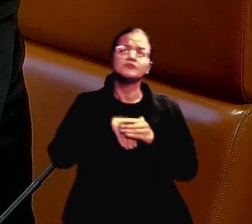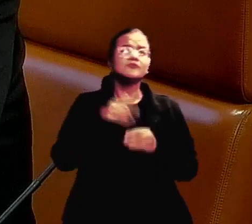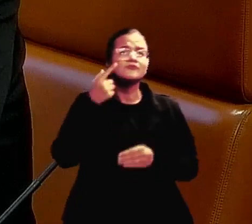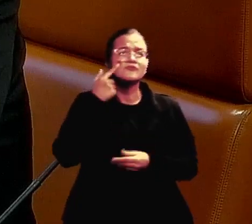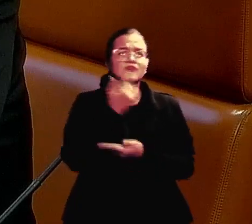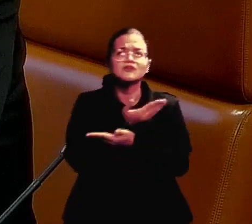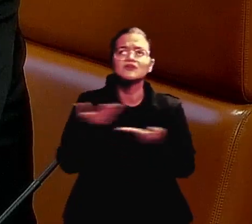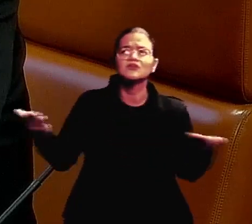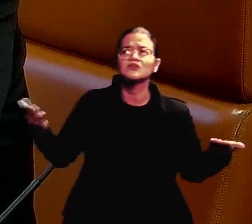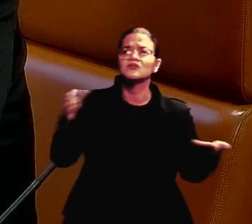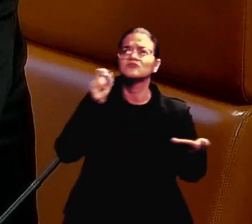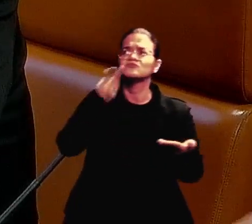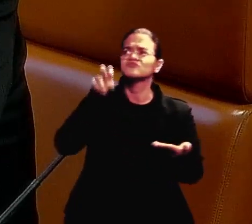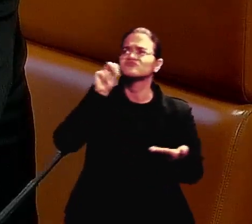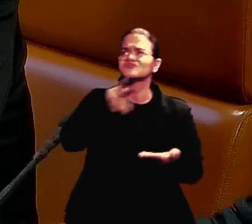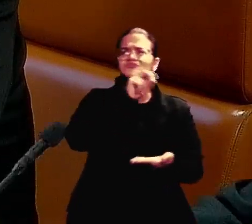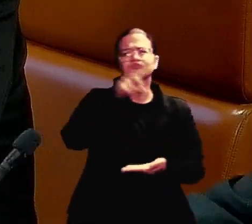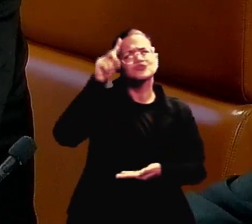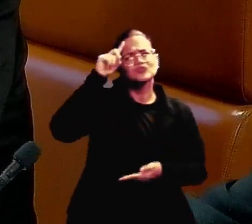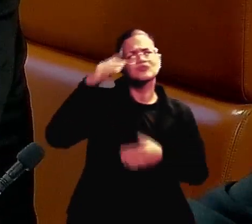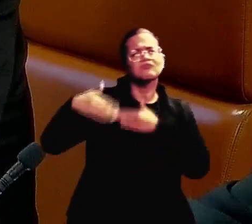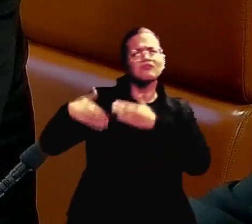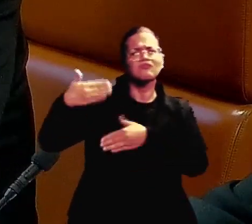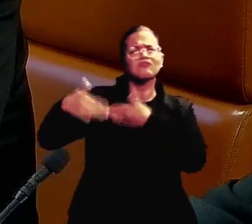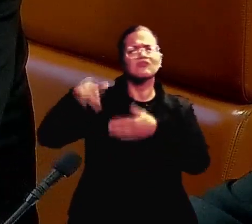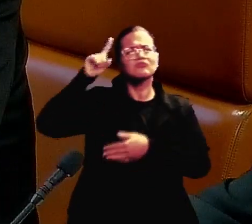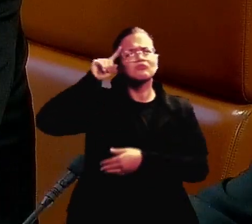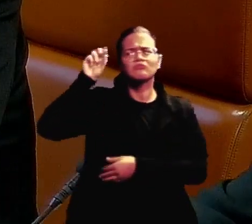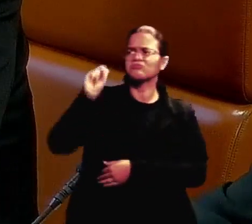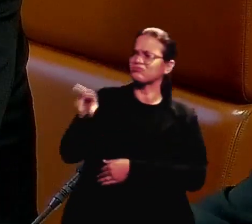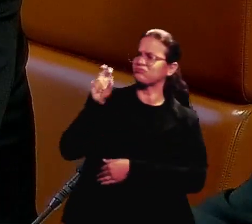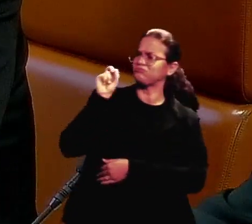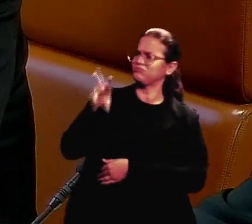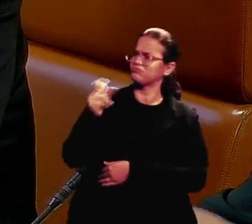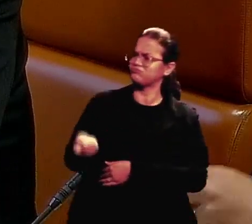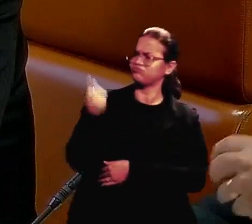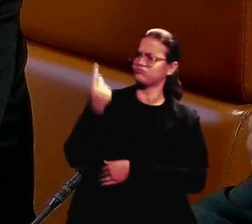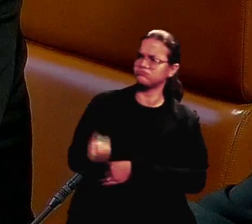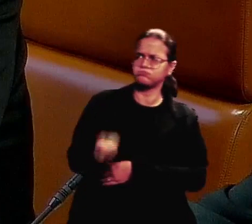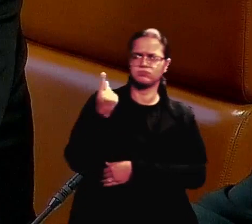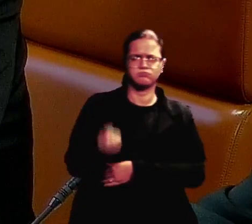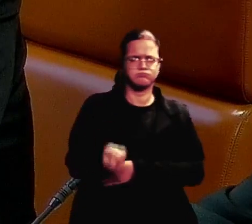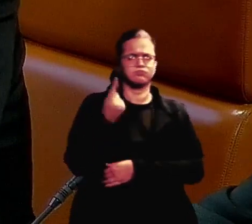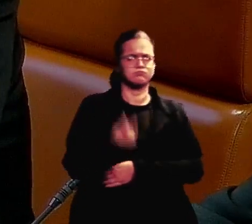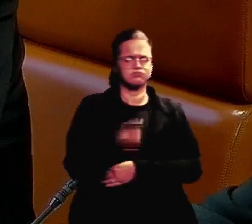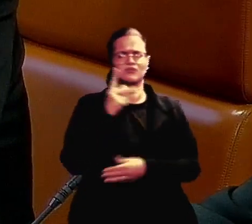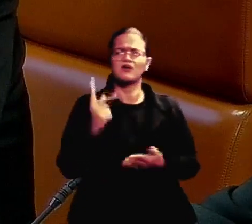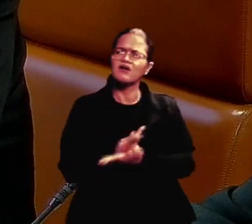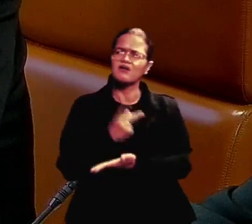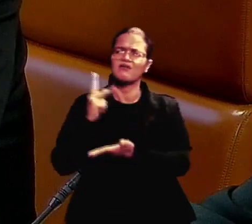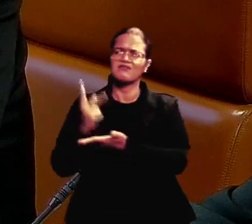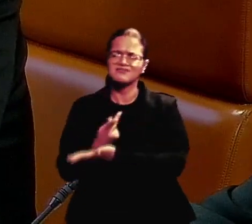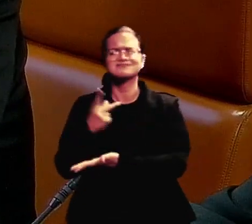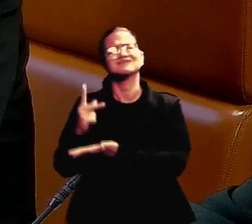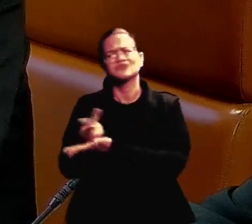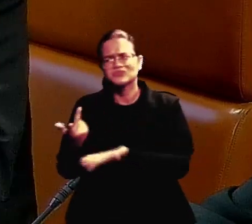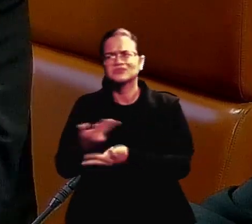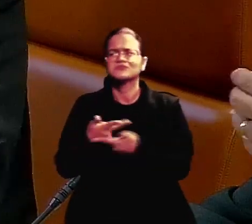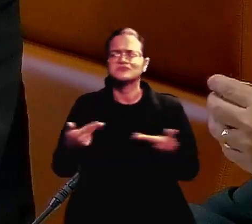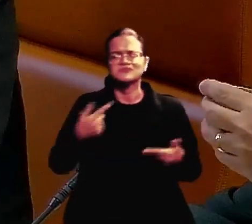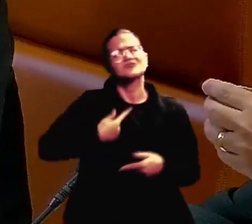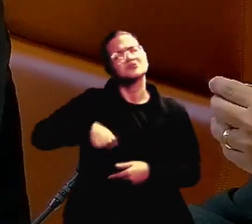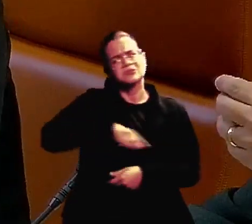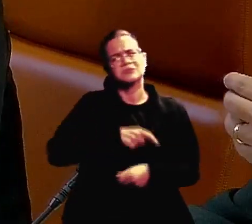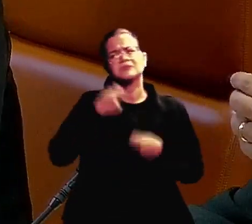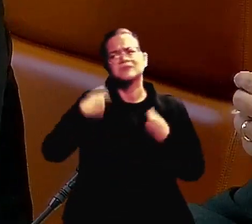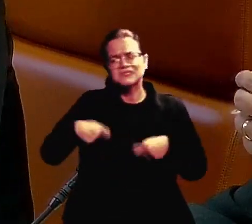diante, inclusive, dos fatos que a gente está vendo todos os dias, né, numa seara extremamente importante, que